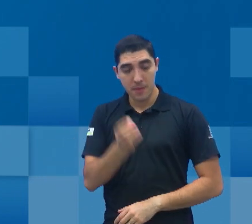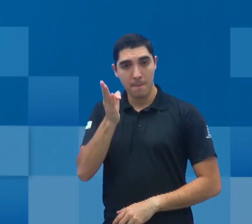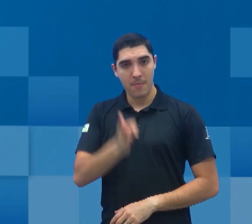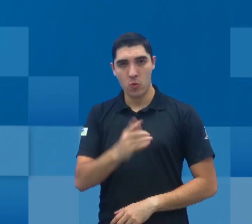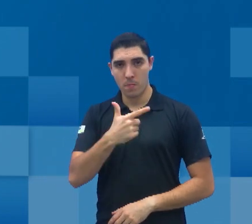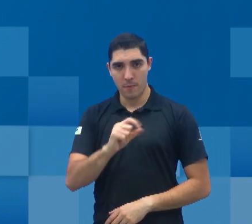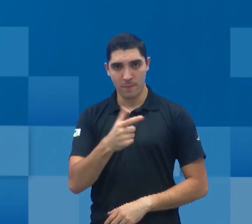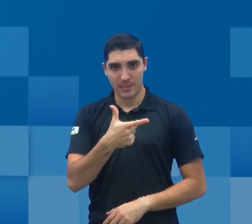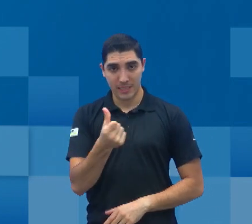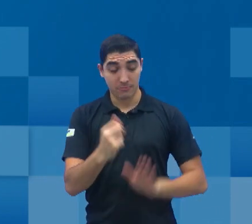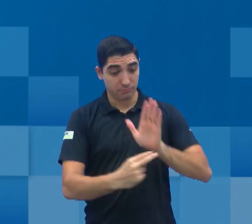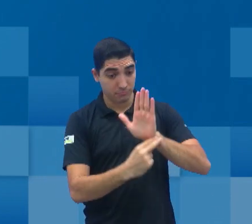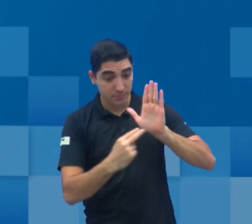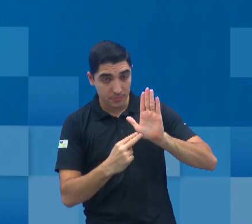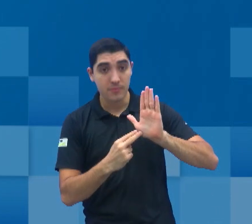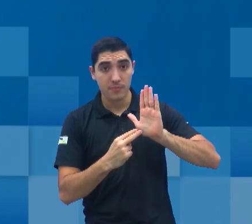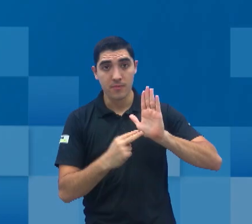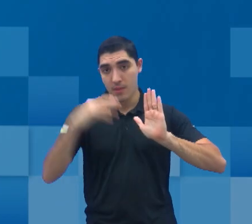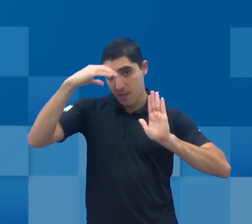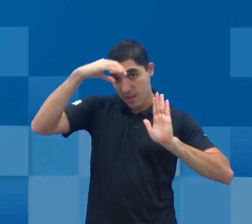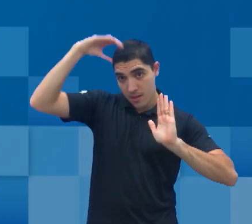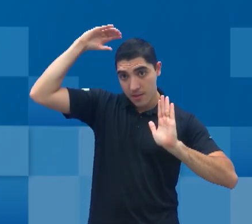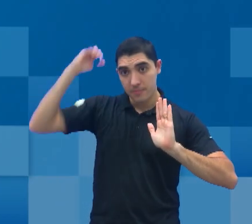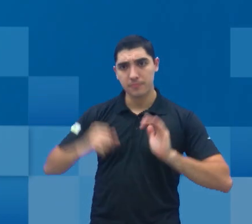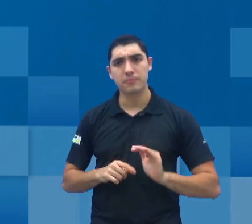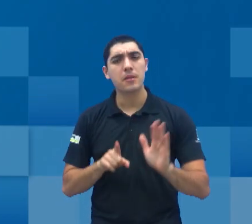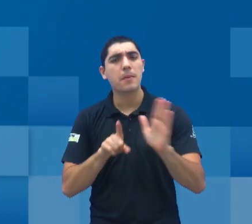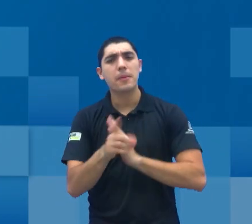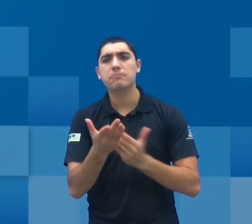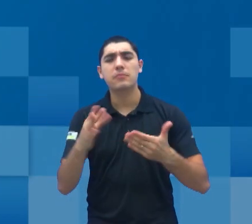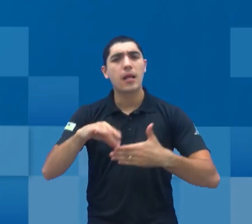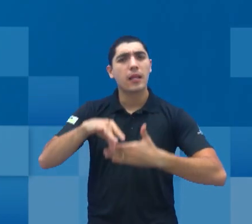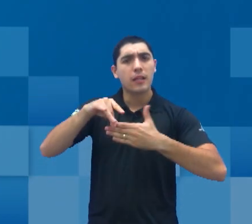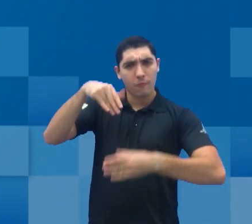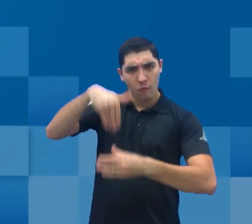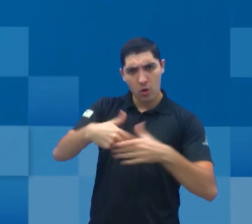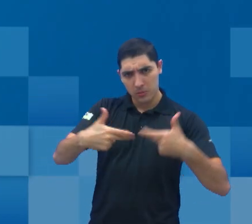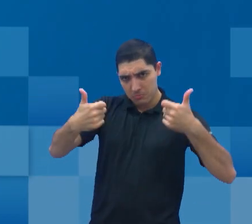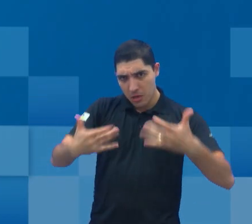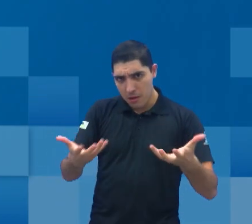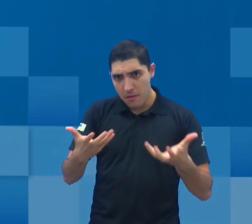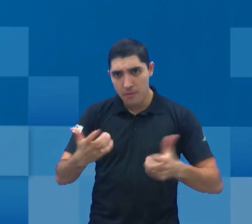1576/2026, autoria do vereador Carlos Abranches. Consulta a liderança e desejo de caminhar o voto.